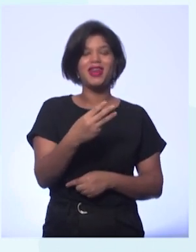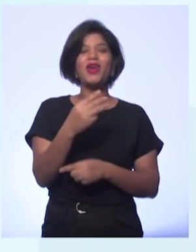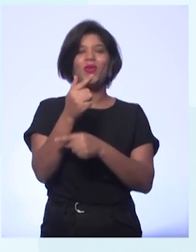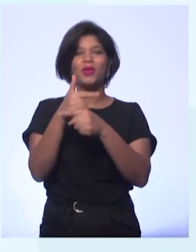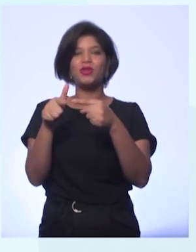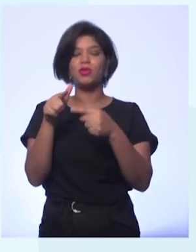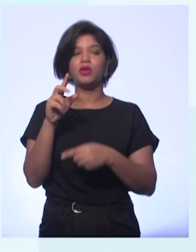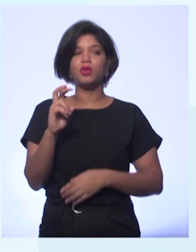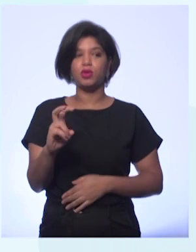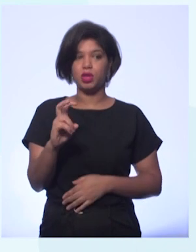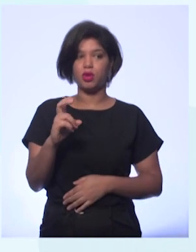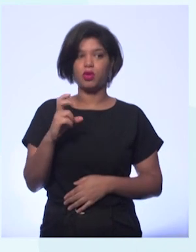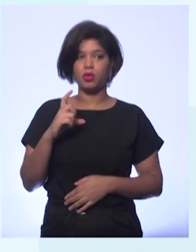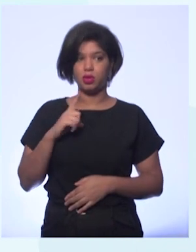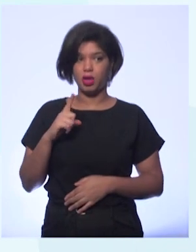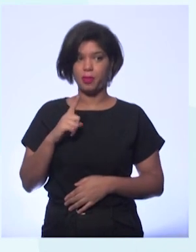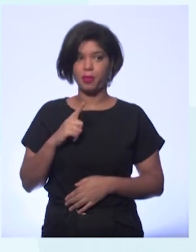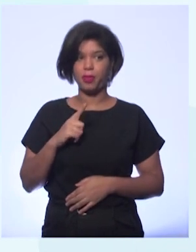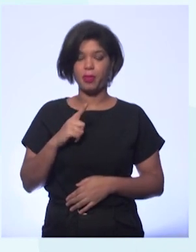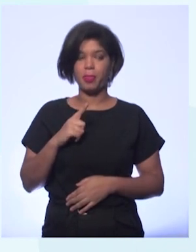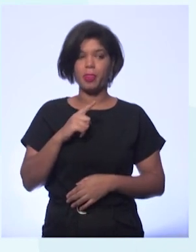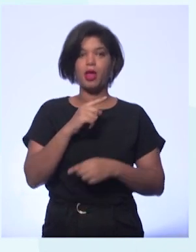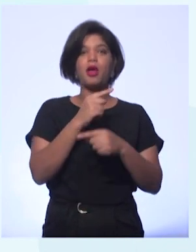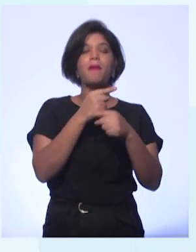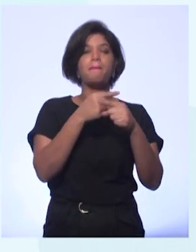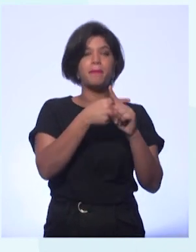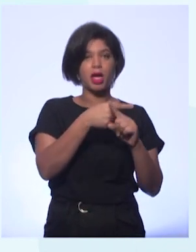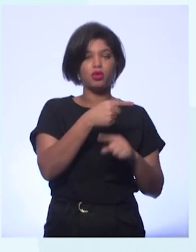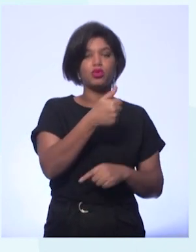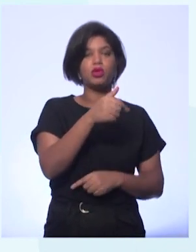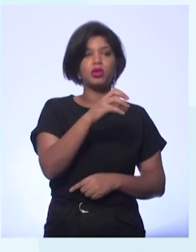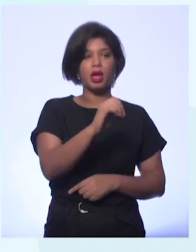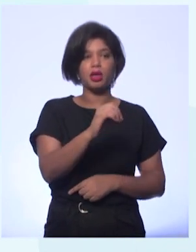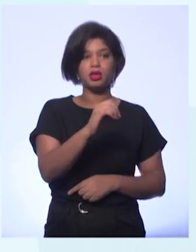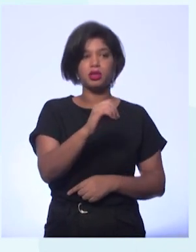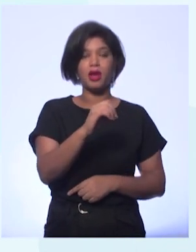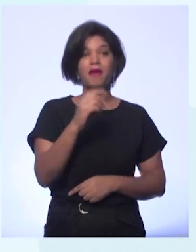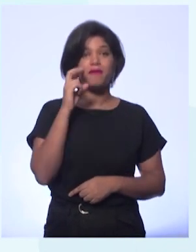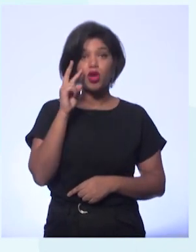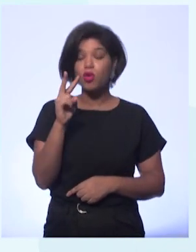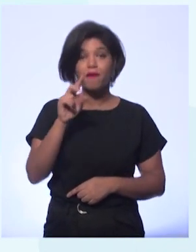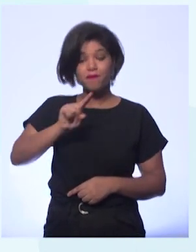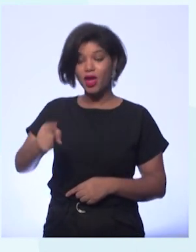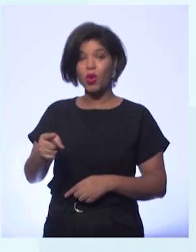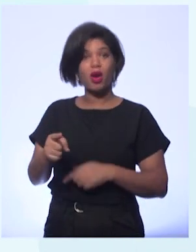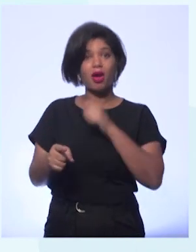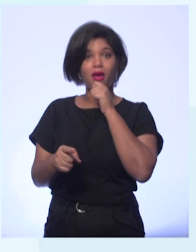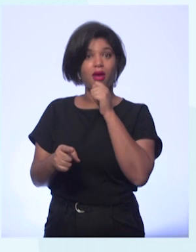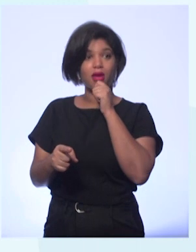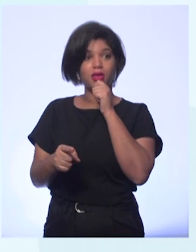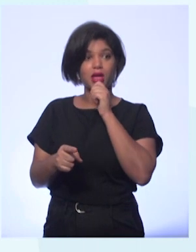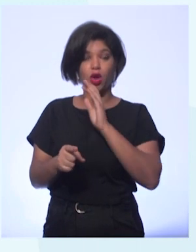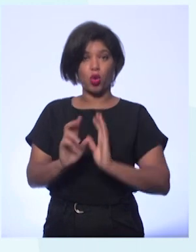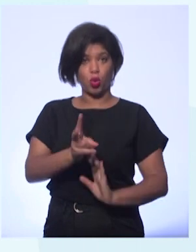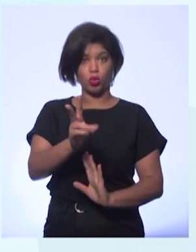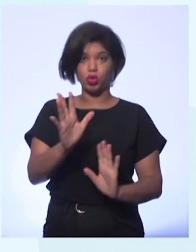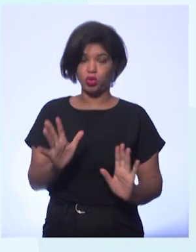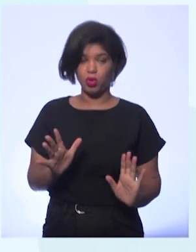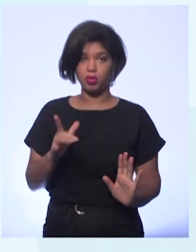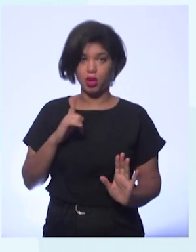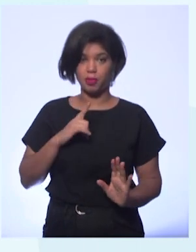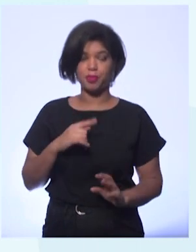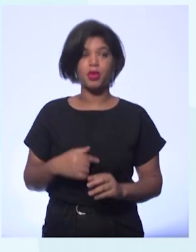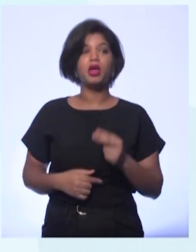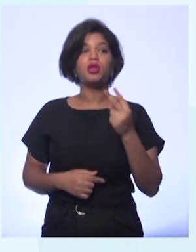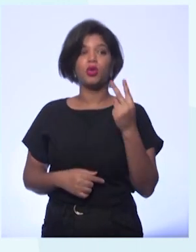5, 2 vezes 5, 10, sobram 3. Então eu quero que você observe que eu não fiz conta com vírgula, tá? Eu parei na parte inteira. Eu tenho aqui